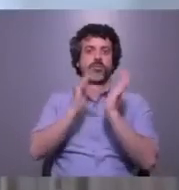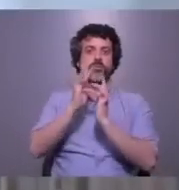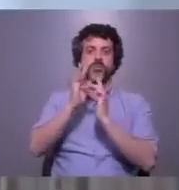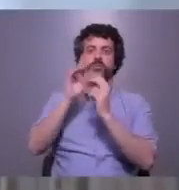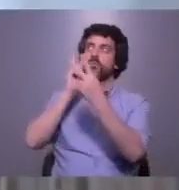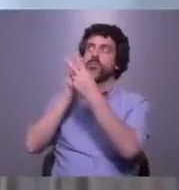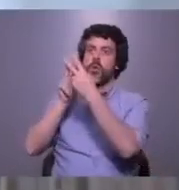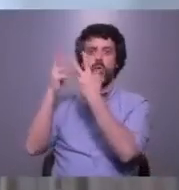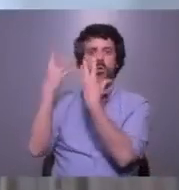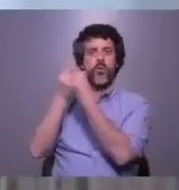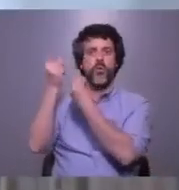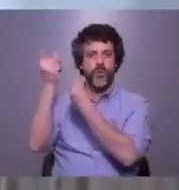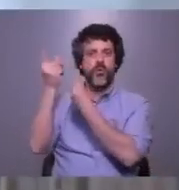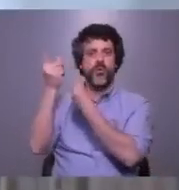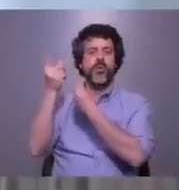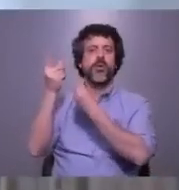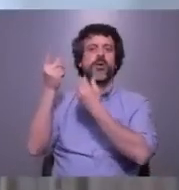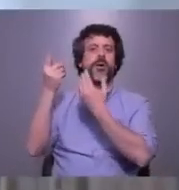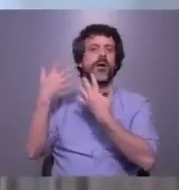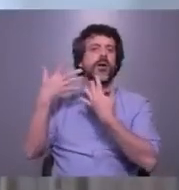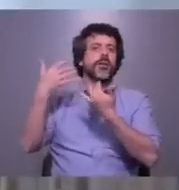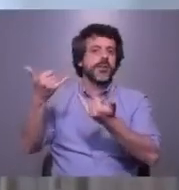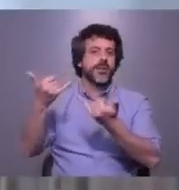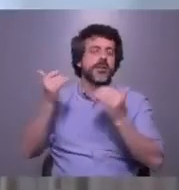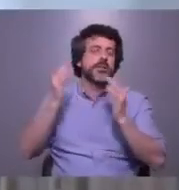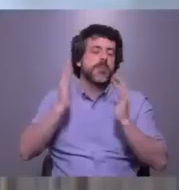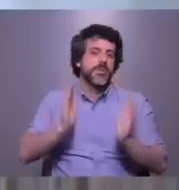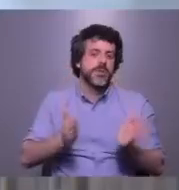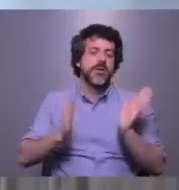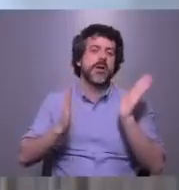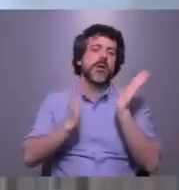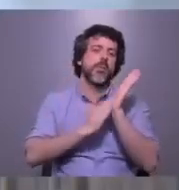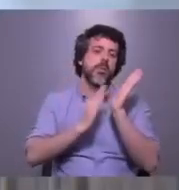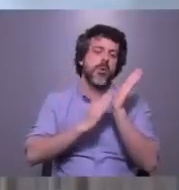Jesus, somos convidados a dar testemunho dEle na nossa vida.